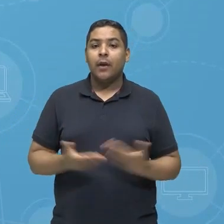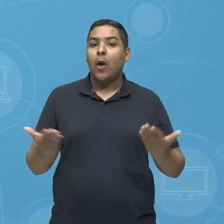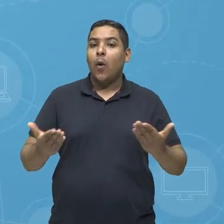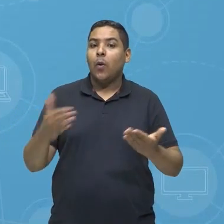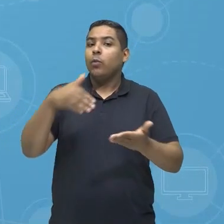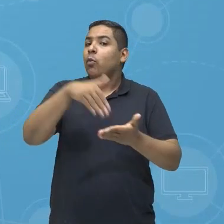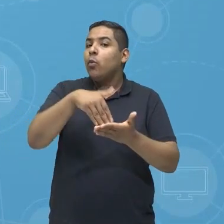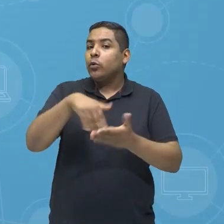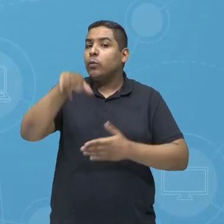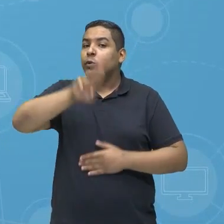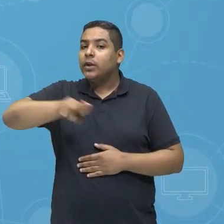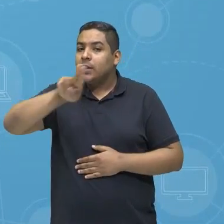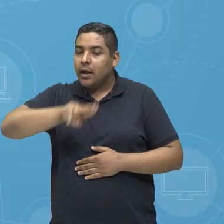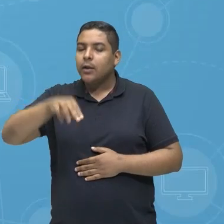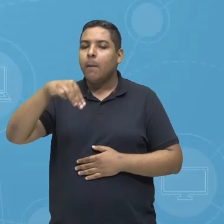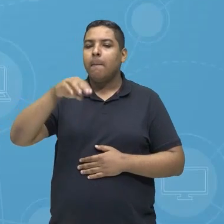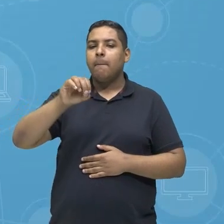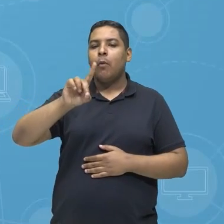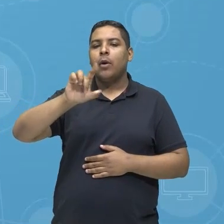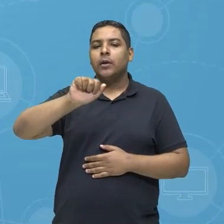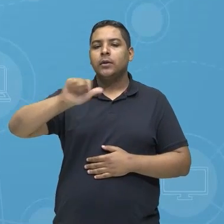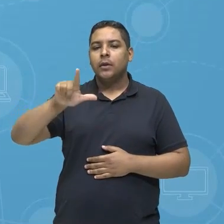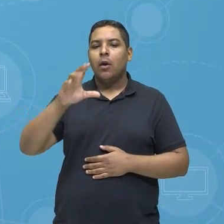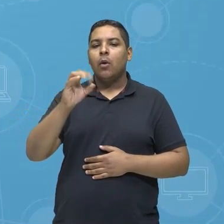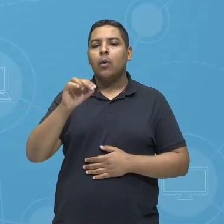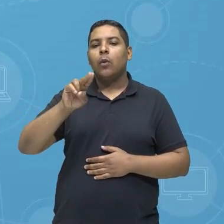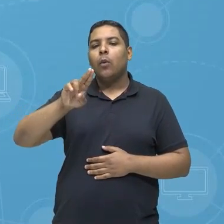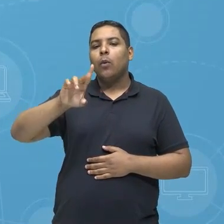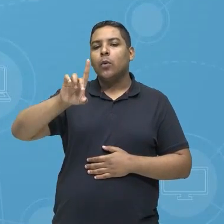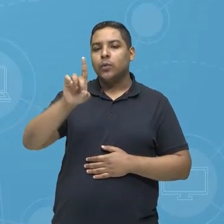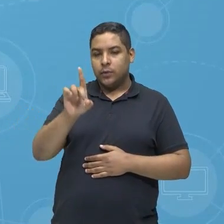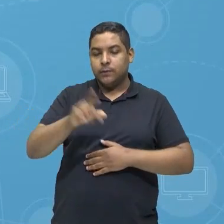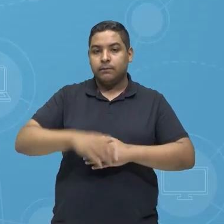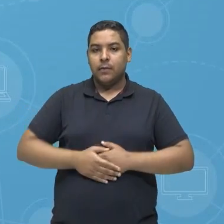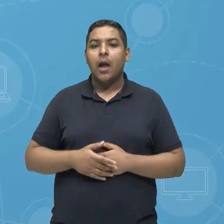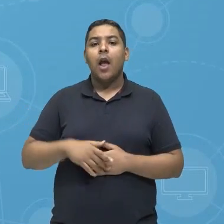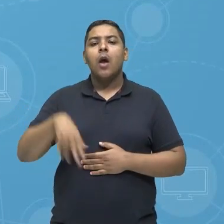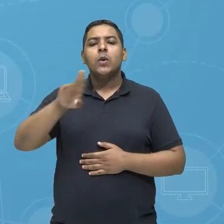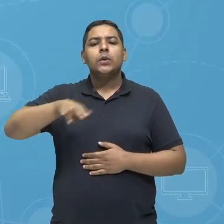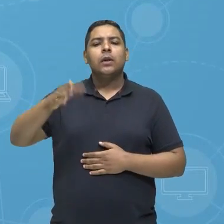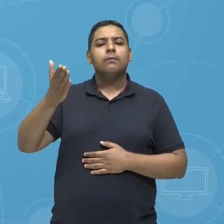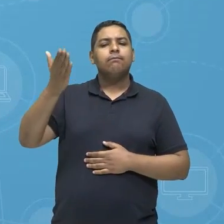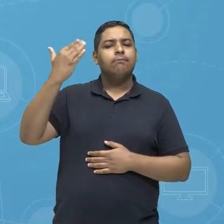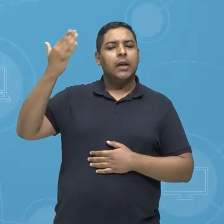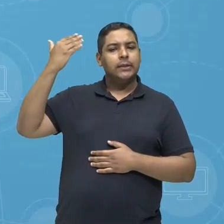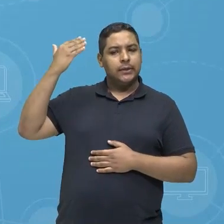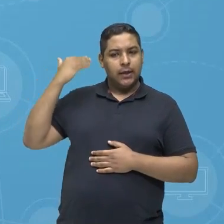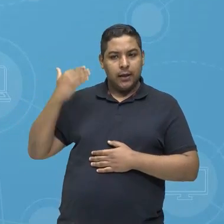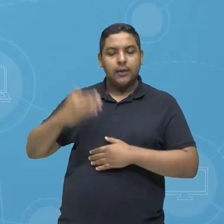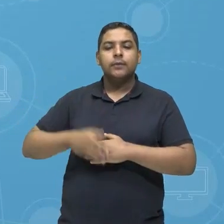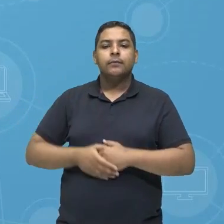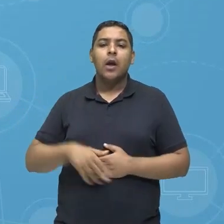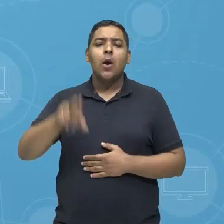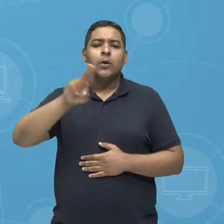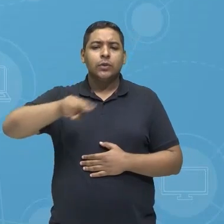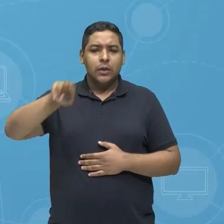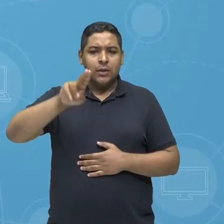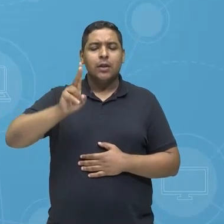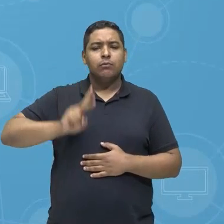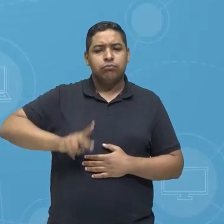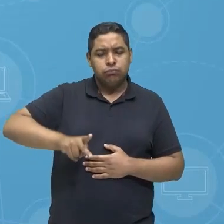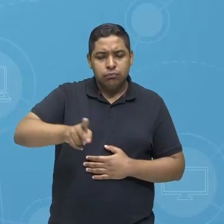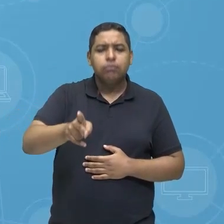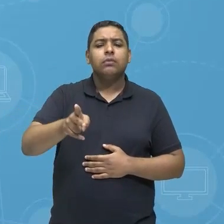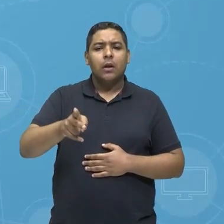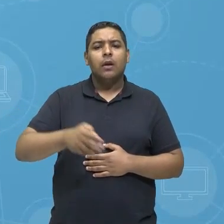modal could, que nós podemos utilizar aí como passado, né, do modal can. E nós utilizamos, inclusive, nas mesmas